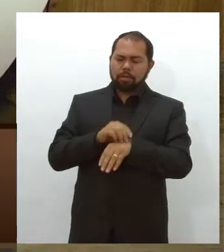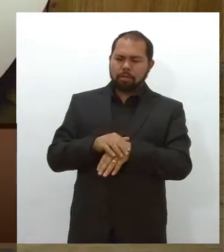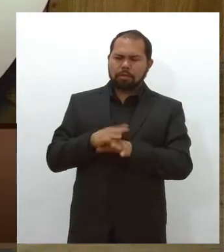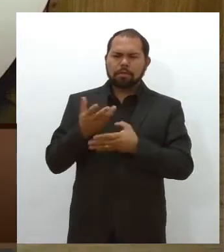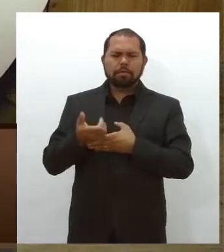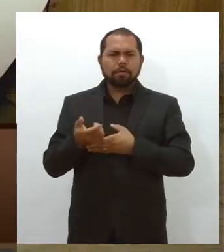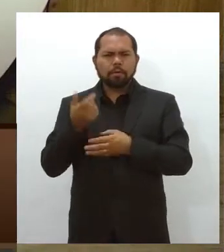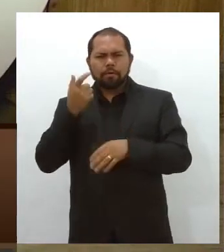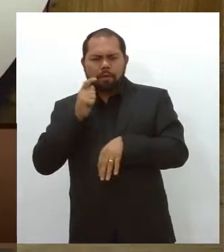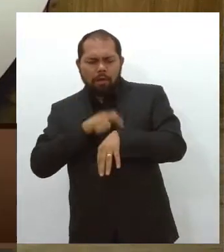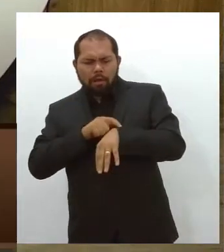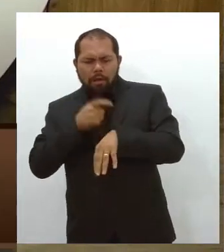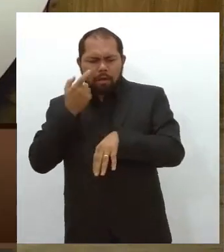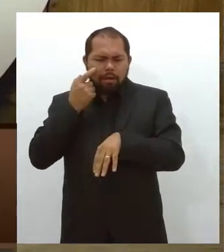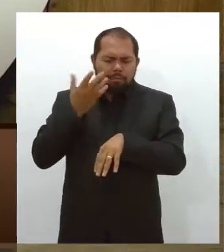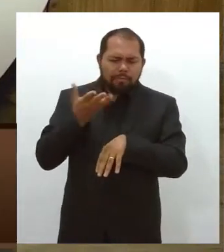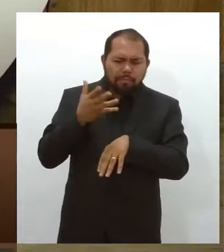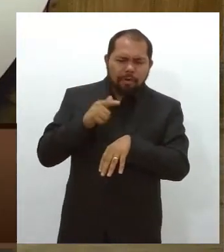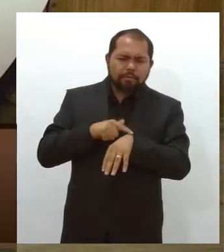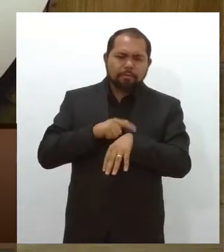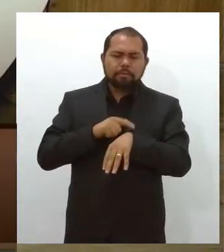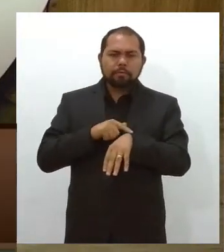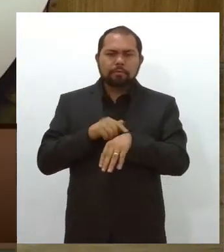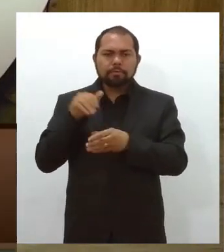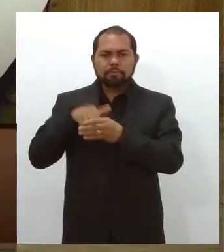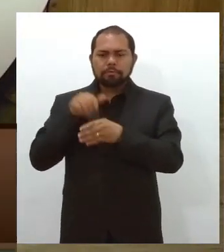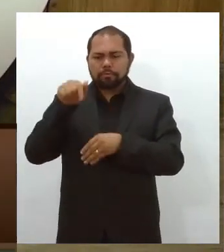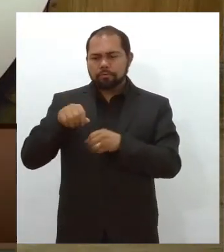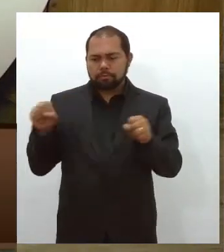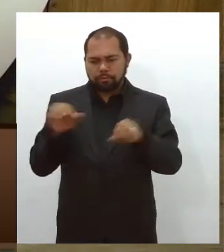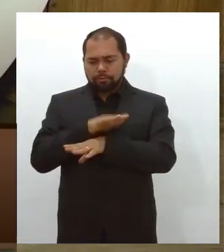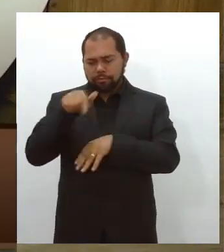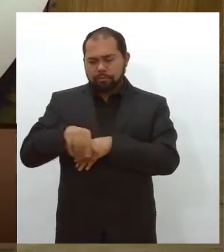acompanhar voto a voto a divulgação desses resultados?